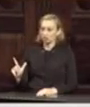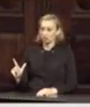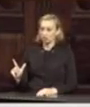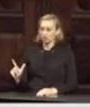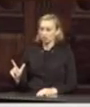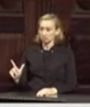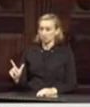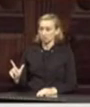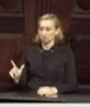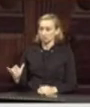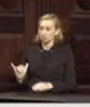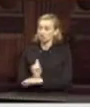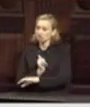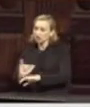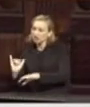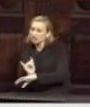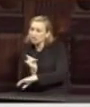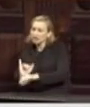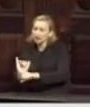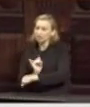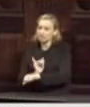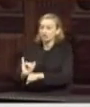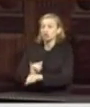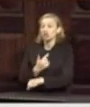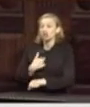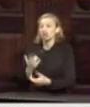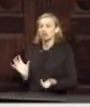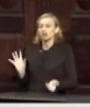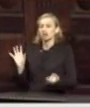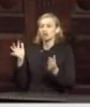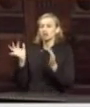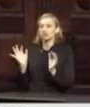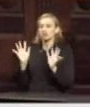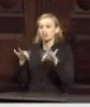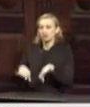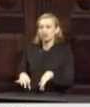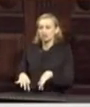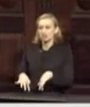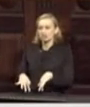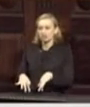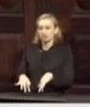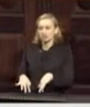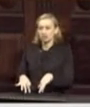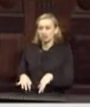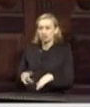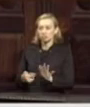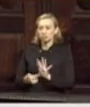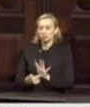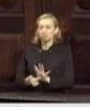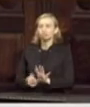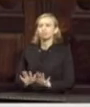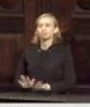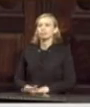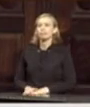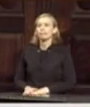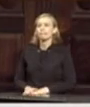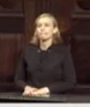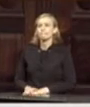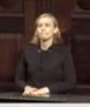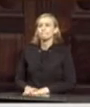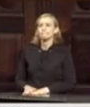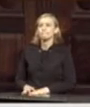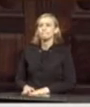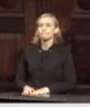subfinanciamento estratégico. E aí eu quero concluir reiterando essa questão. Se